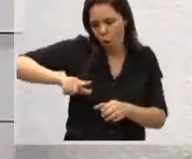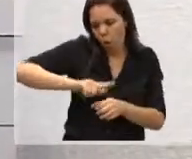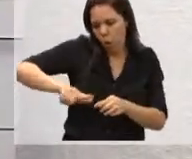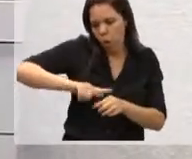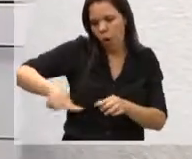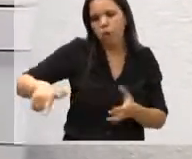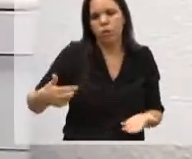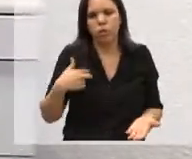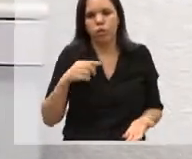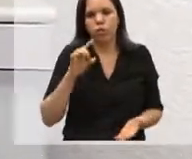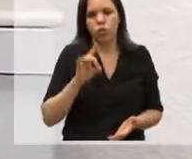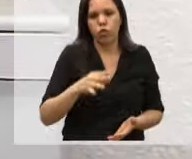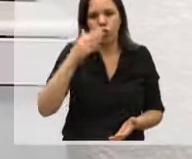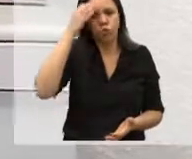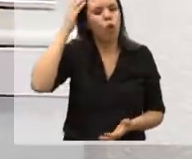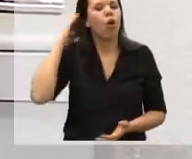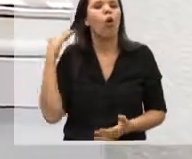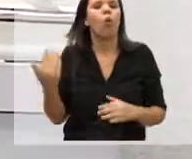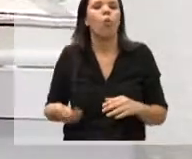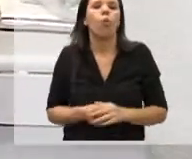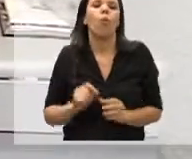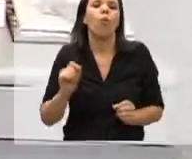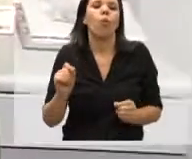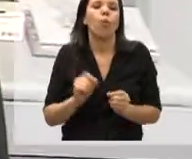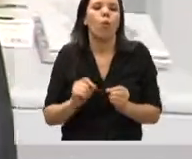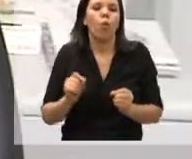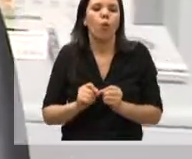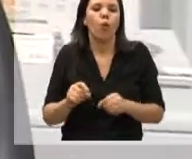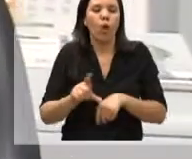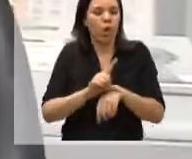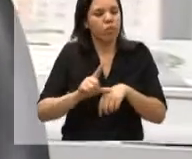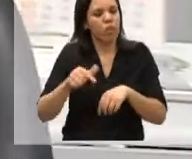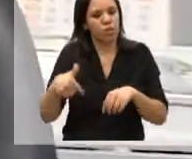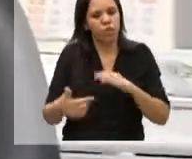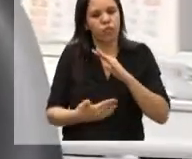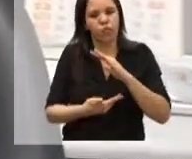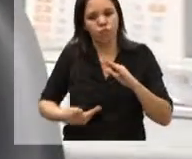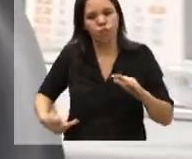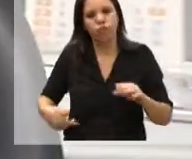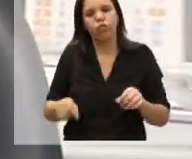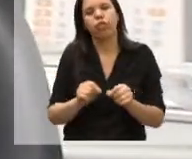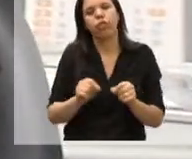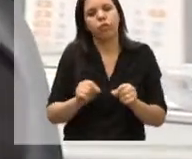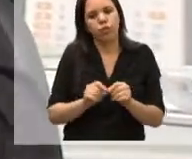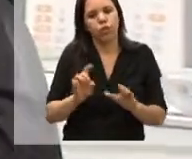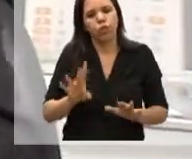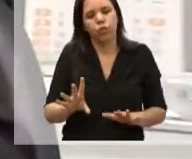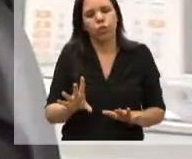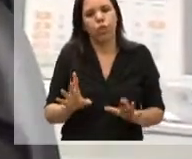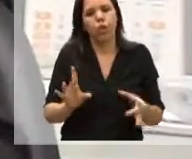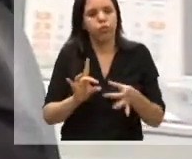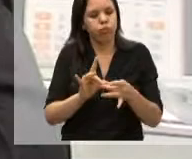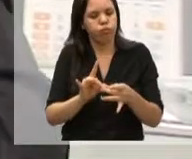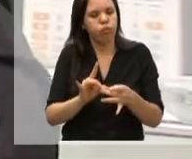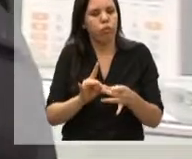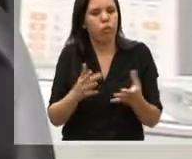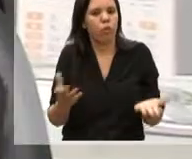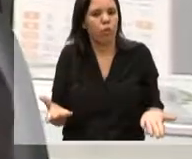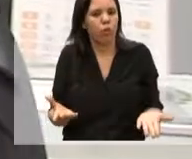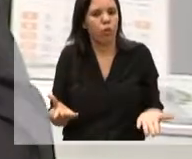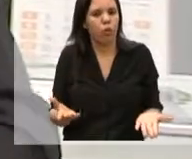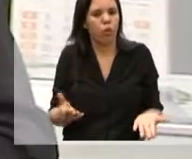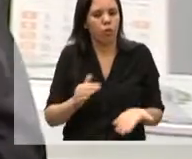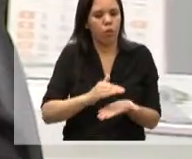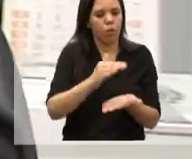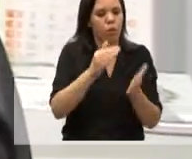isso é feito através do executivo. Ao legislativo, cabe a você tentar encaminhar e conciliar tudo isso. Agora, o que